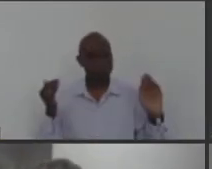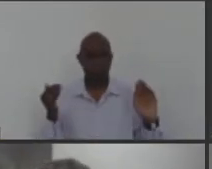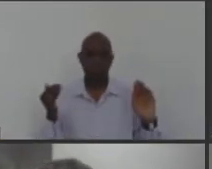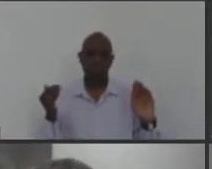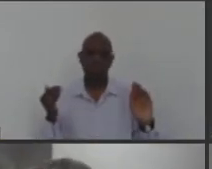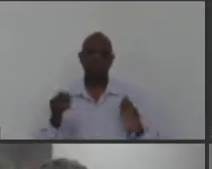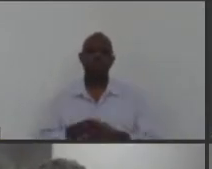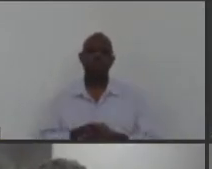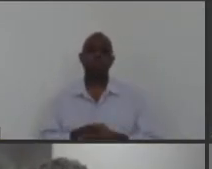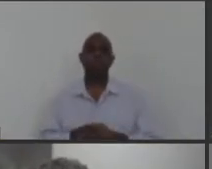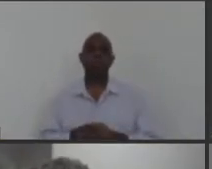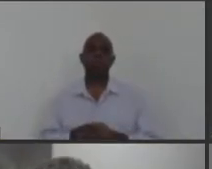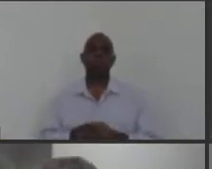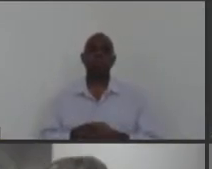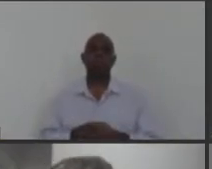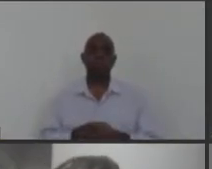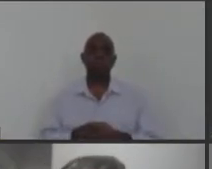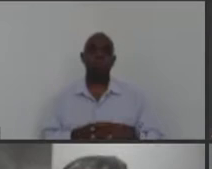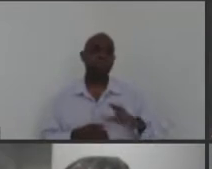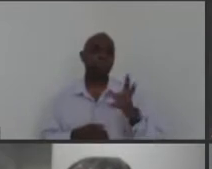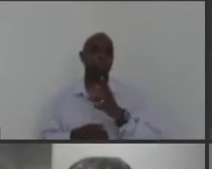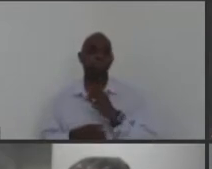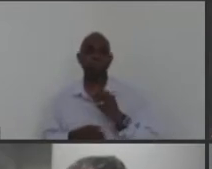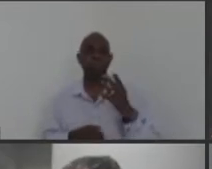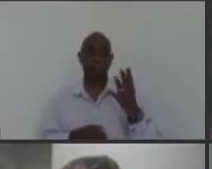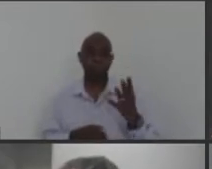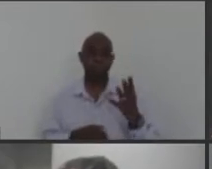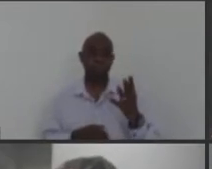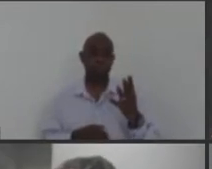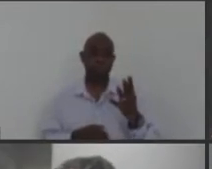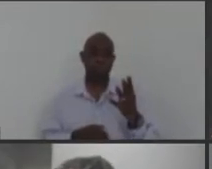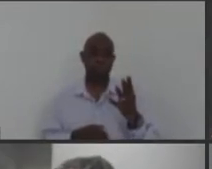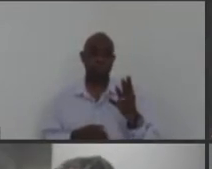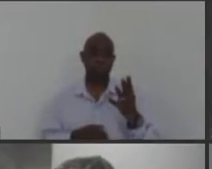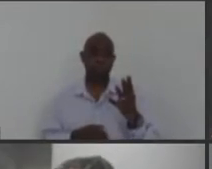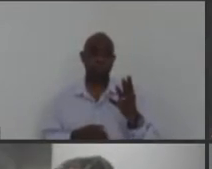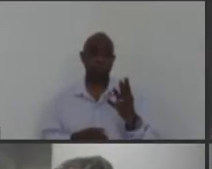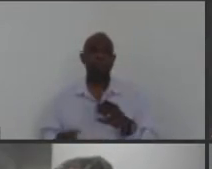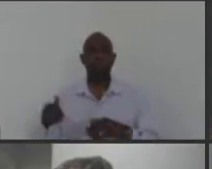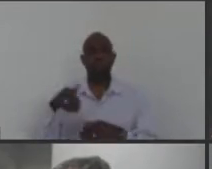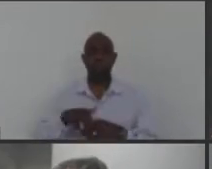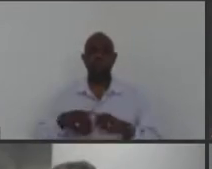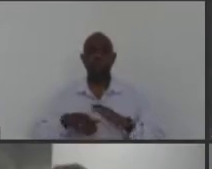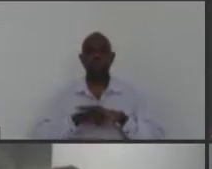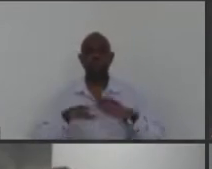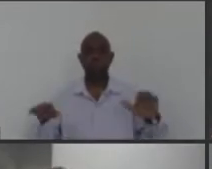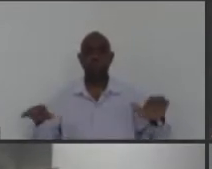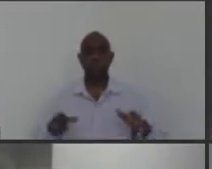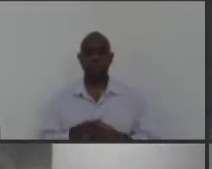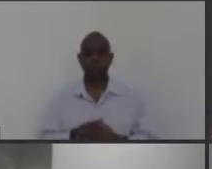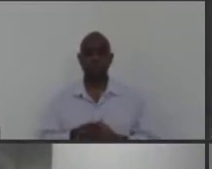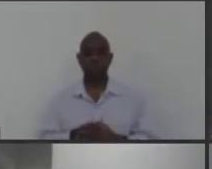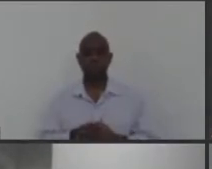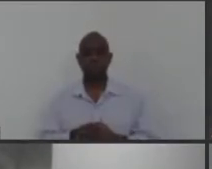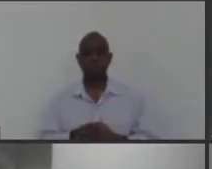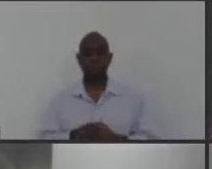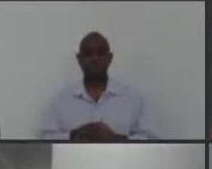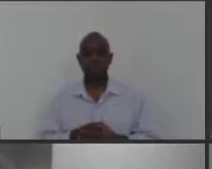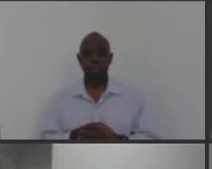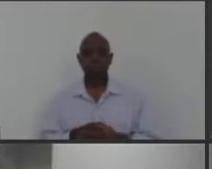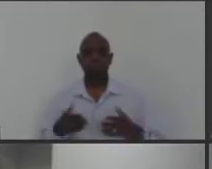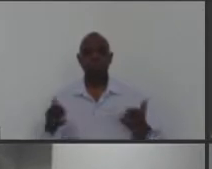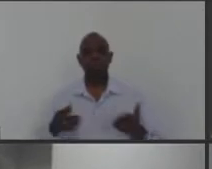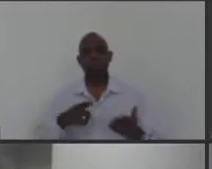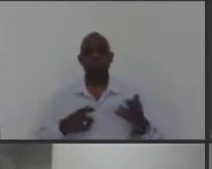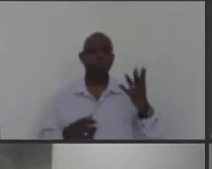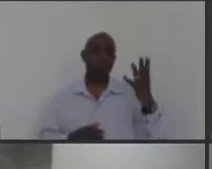Registrado o voto de vossas excelências, 4 votos, eu declaro encerrada a votação neste momento. Estando encerrada, apenas 4 votos